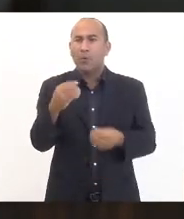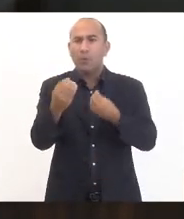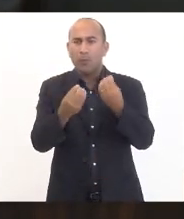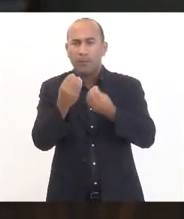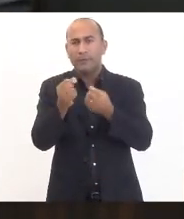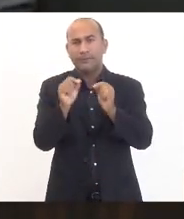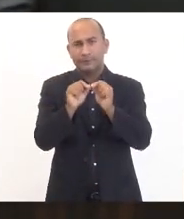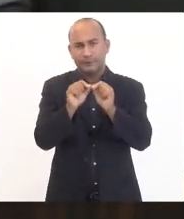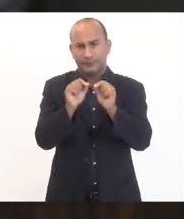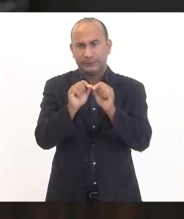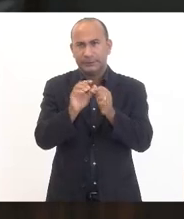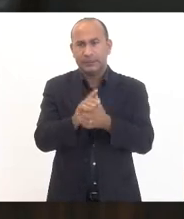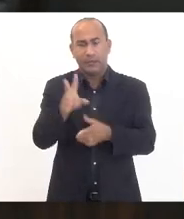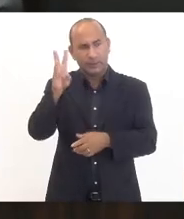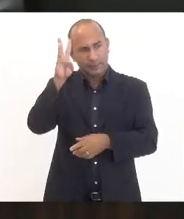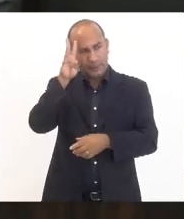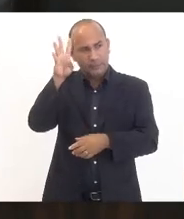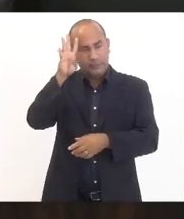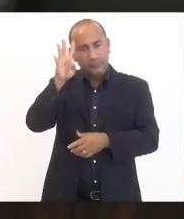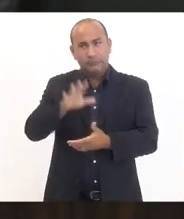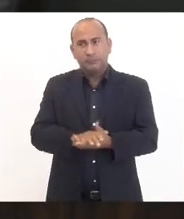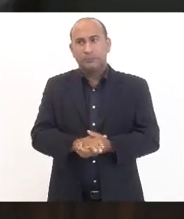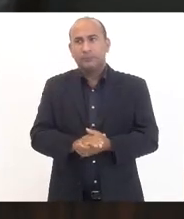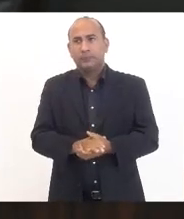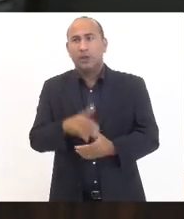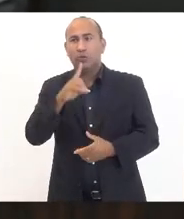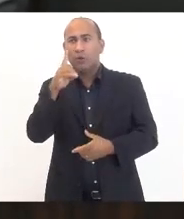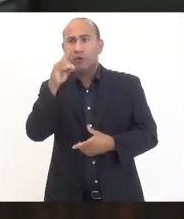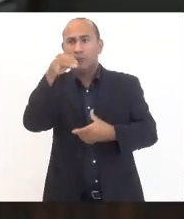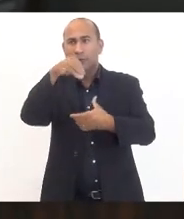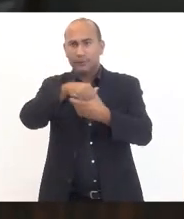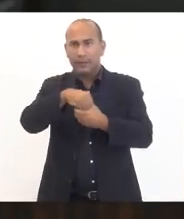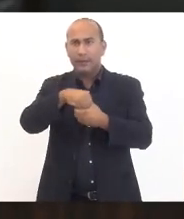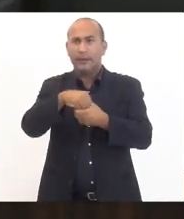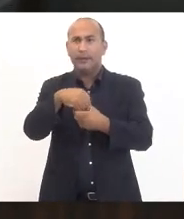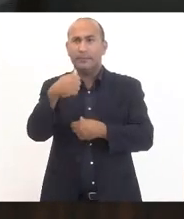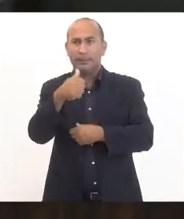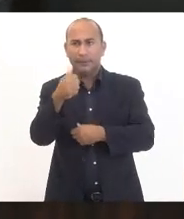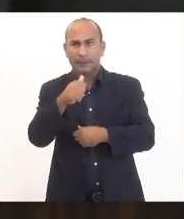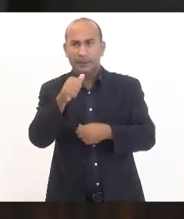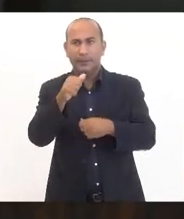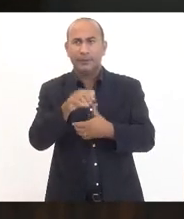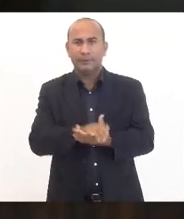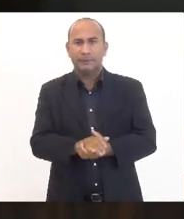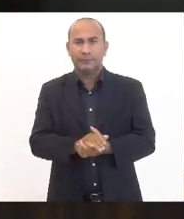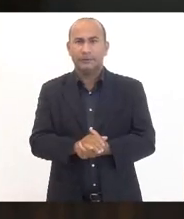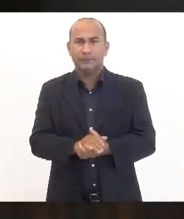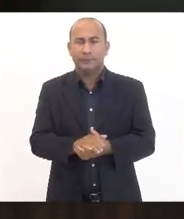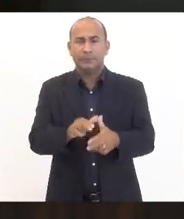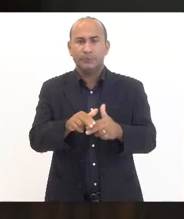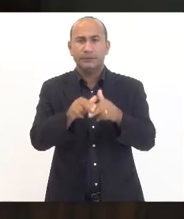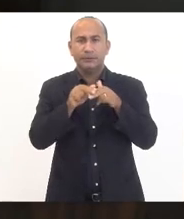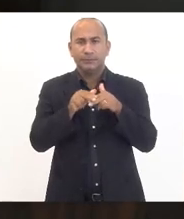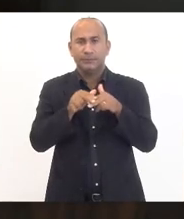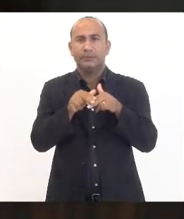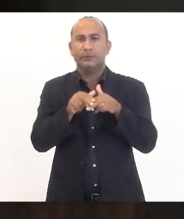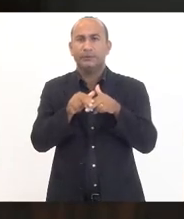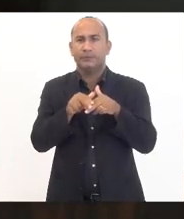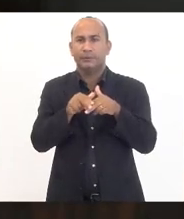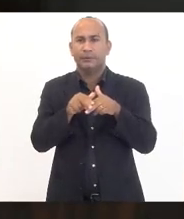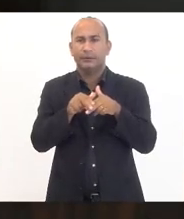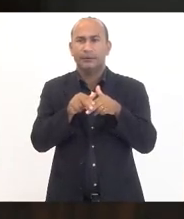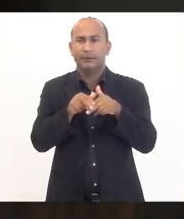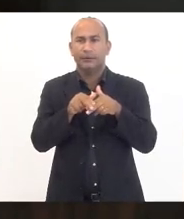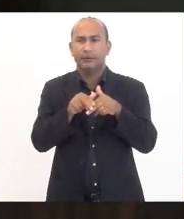fizemos terça e quarta, vamos votar na primeira sessão extraordinária as mensagens